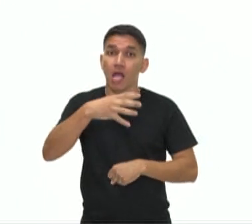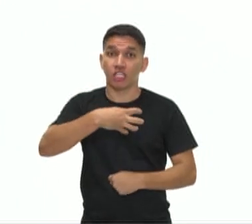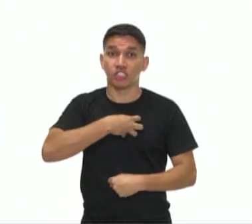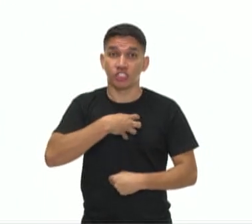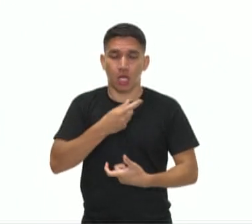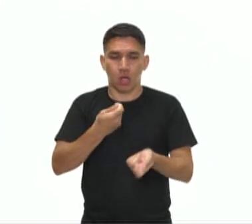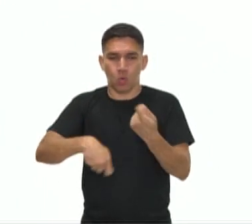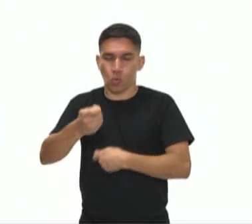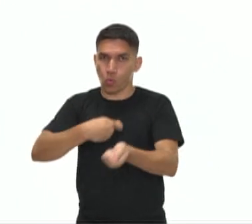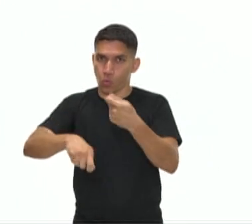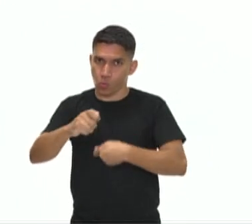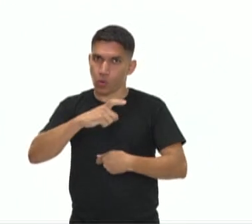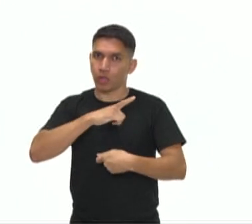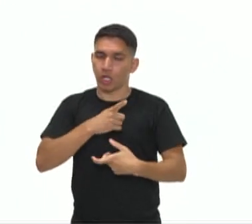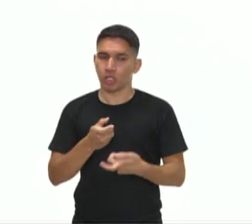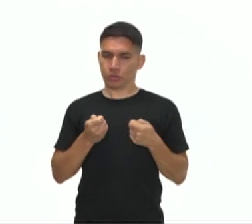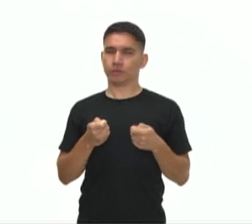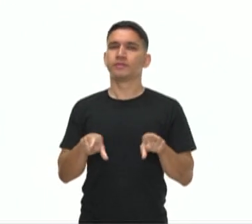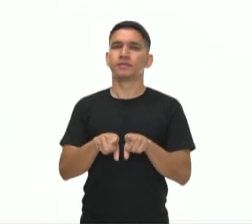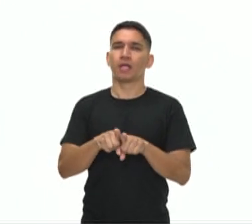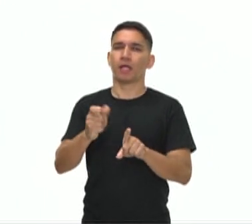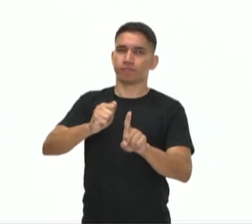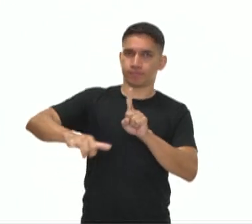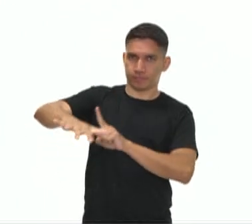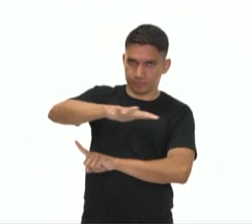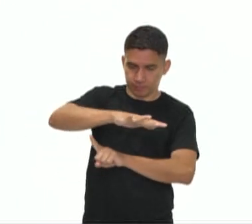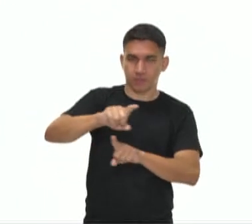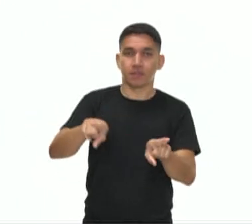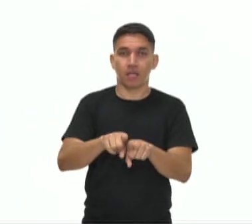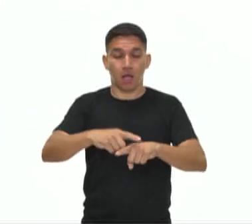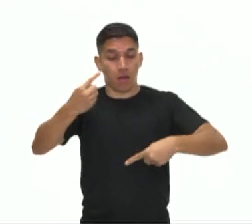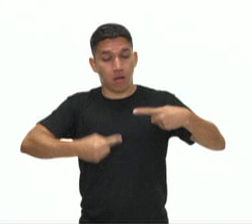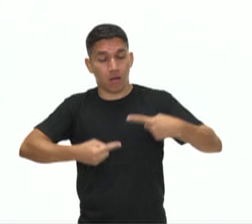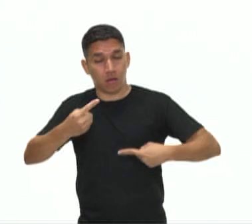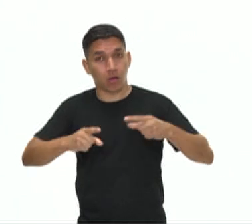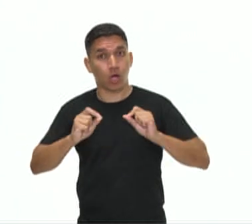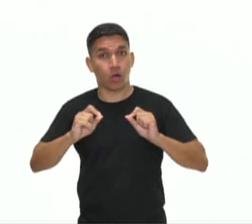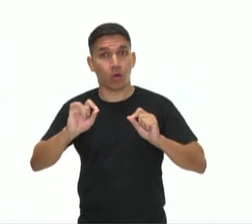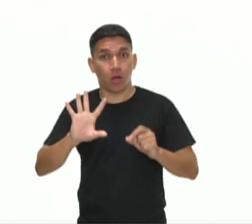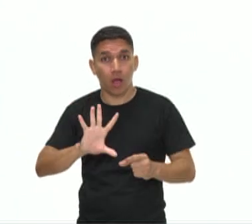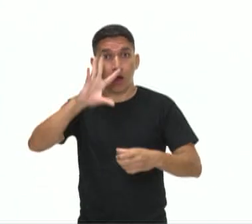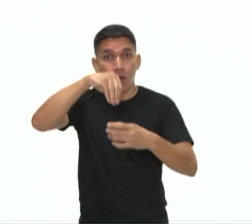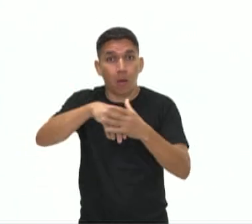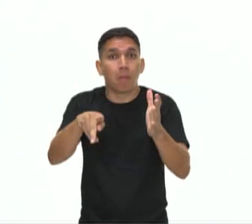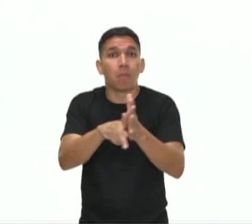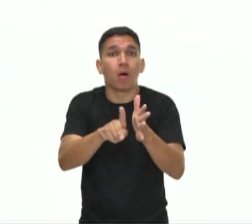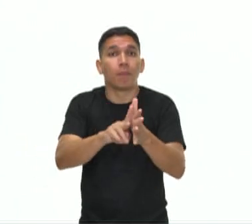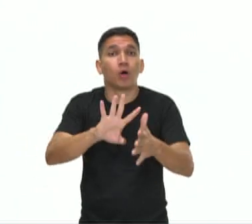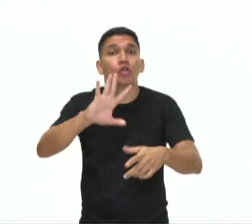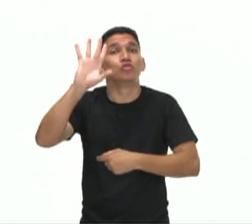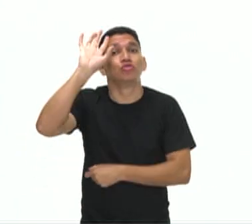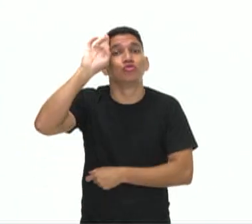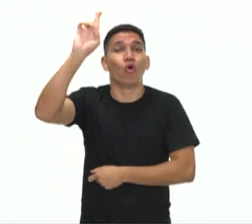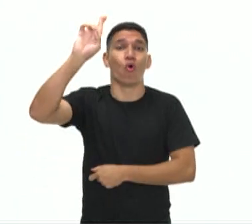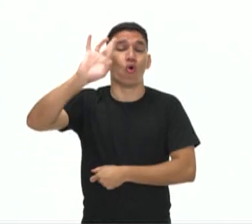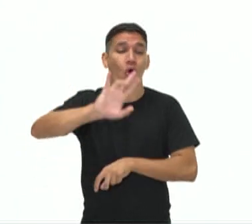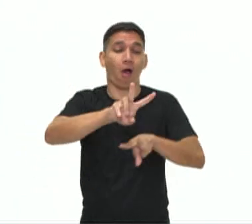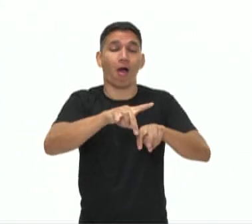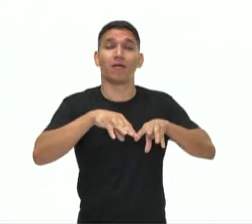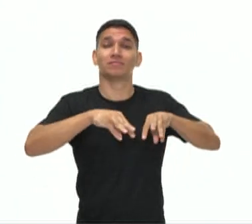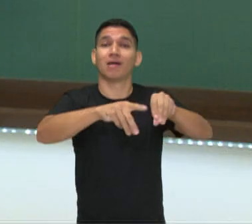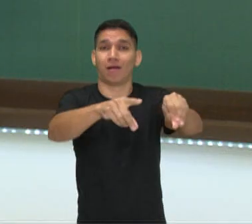poder econômico, social e político encarnado pelo proprietário rural,